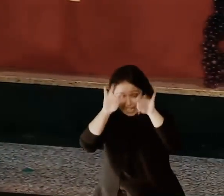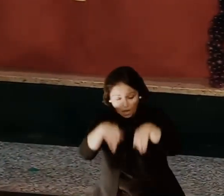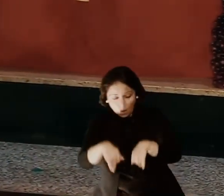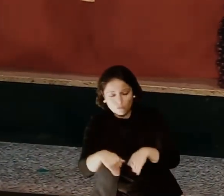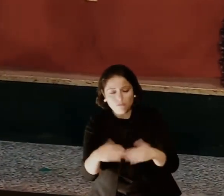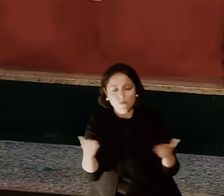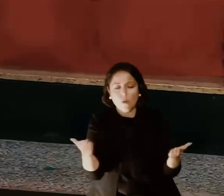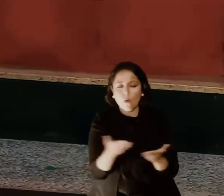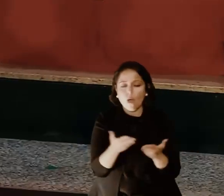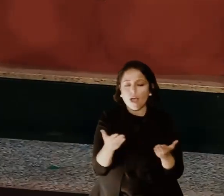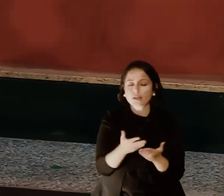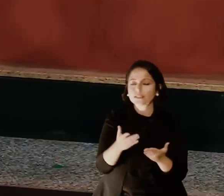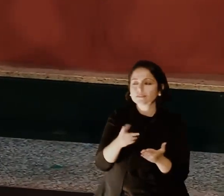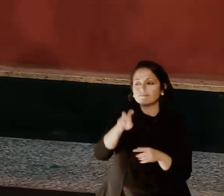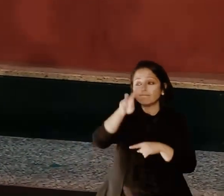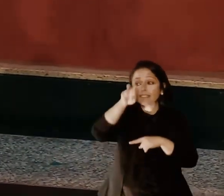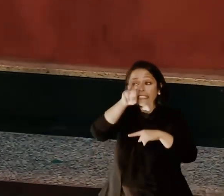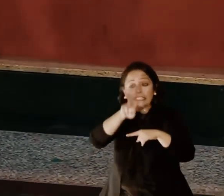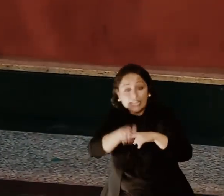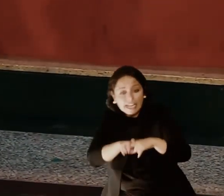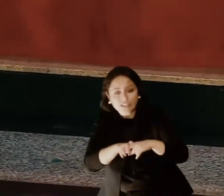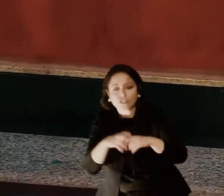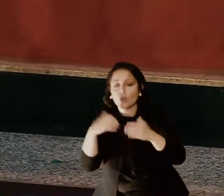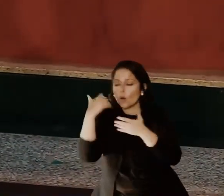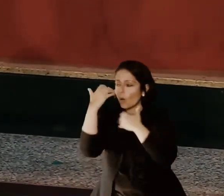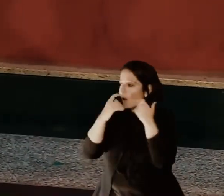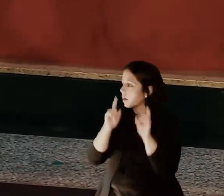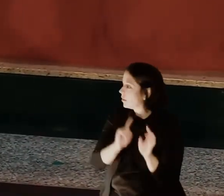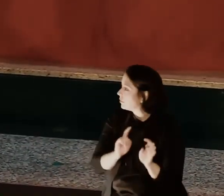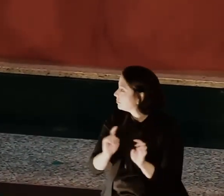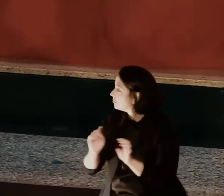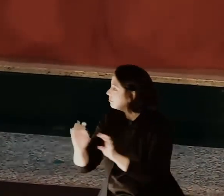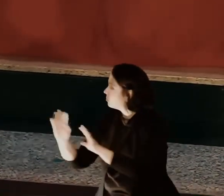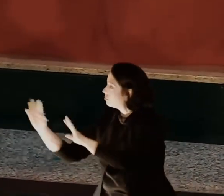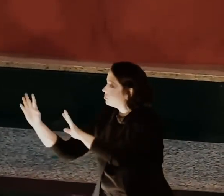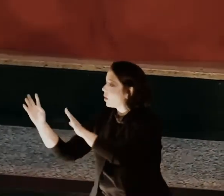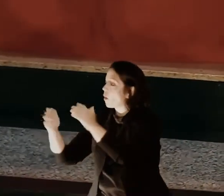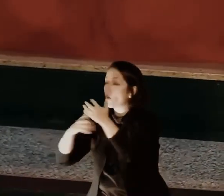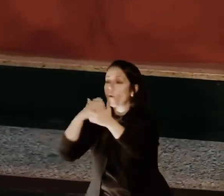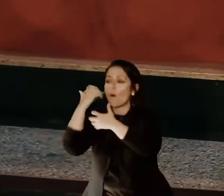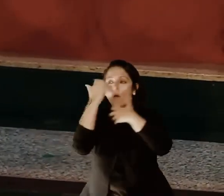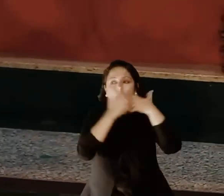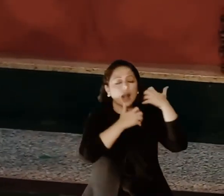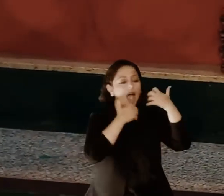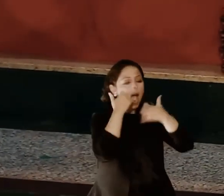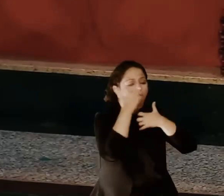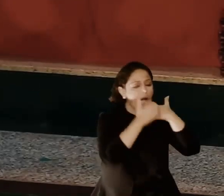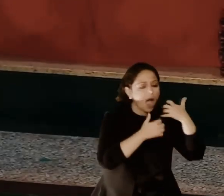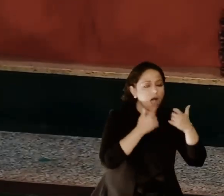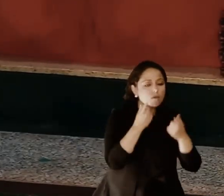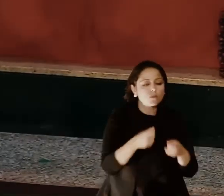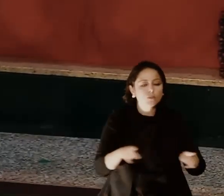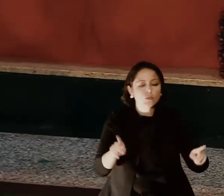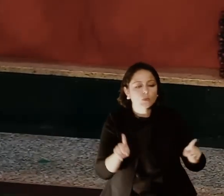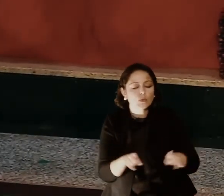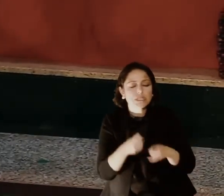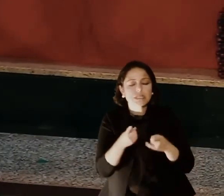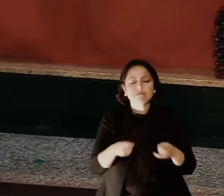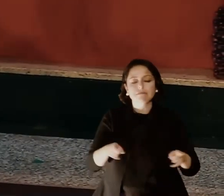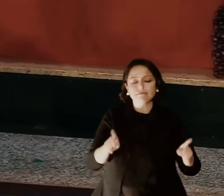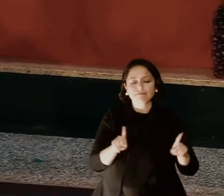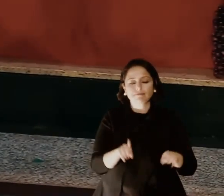apostólica, sente. O coral pode voltar para o lugar. Porque depois da bênção apostólica, o melhor ficou para o